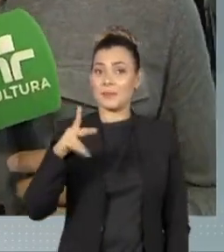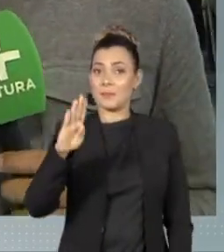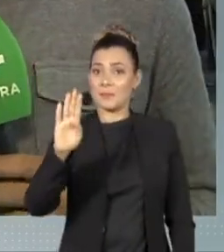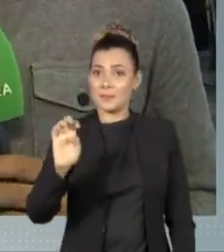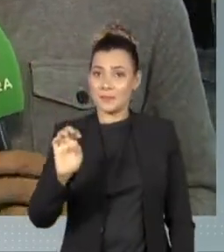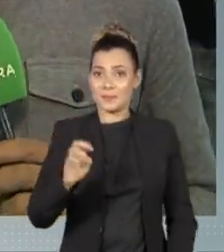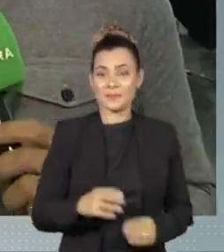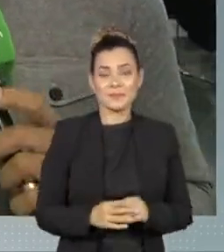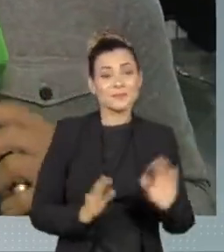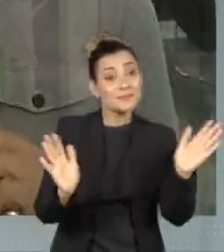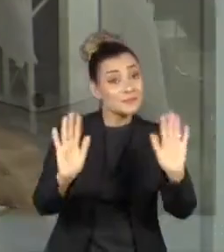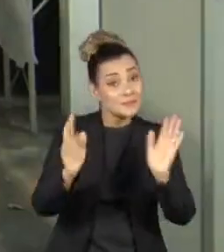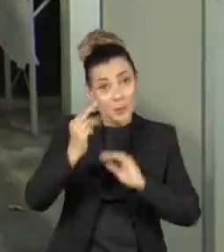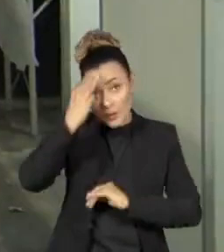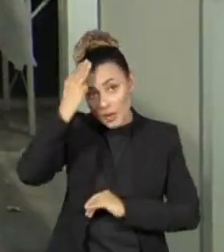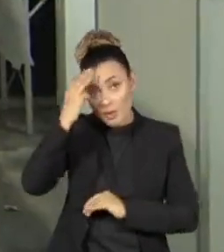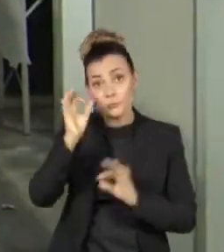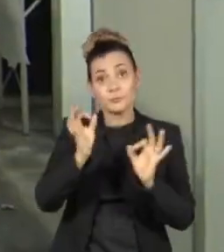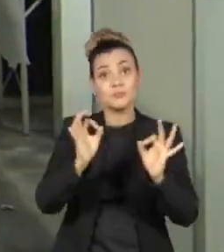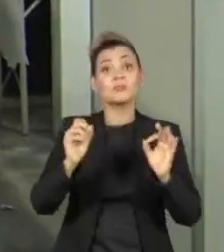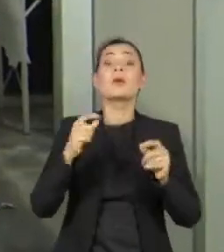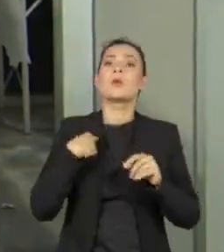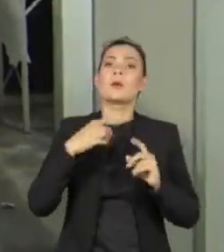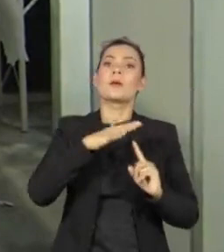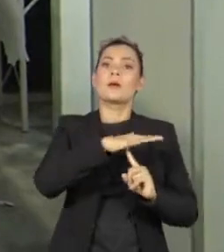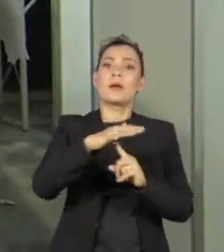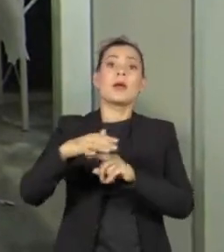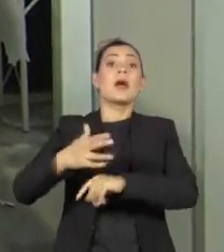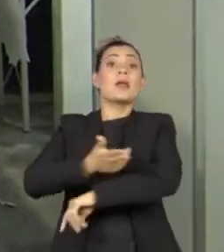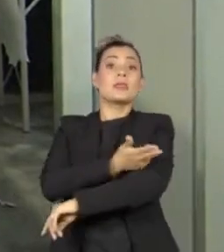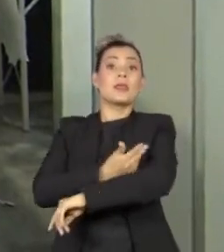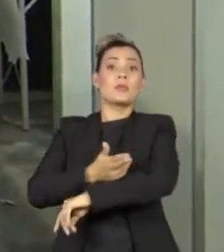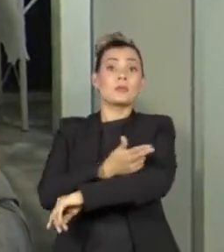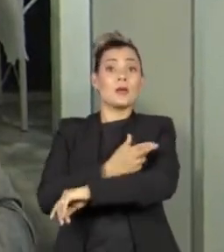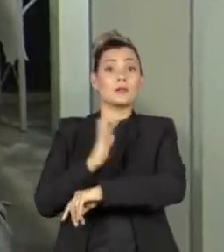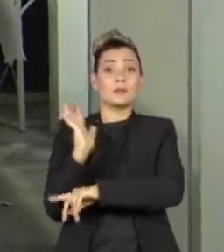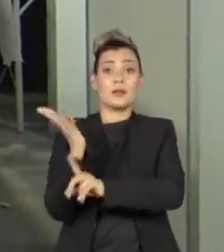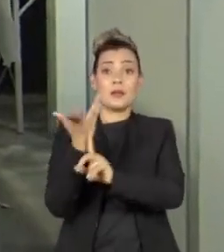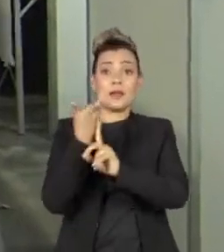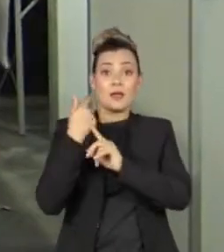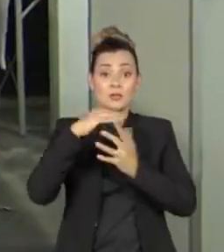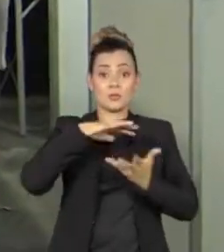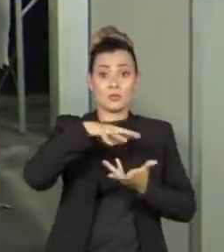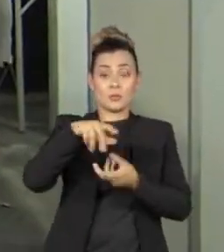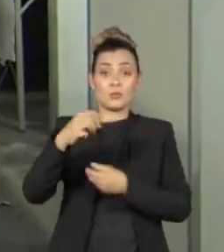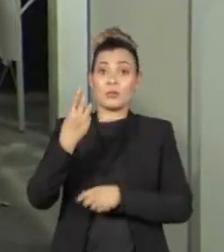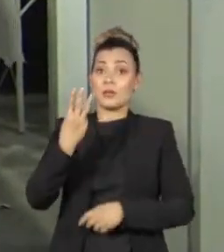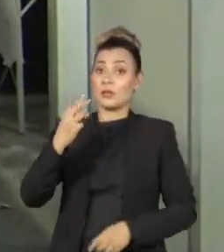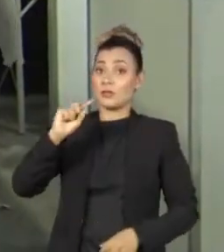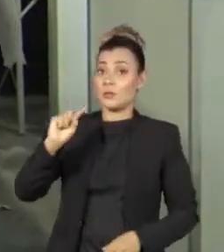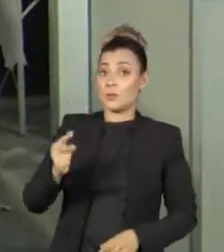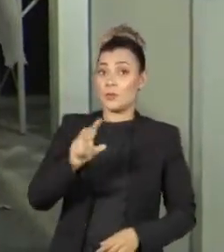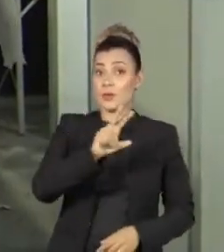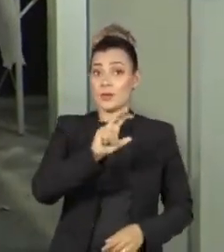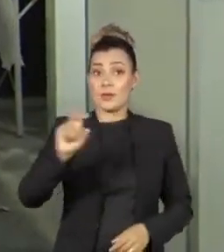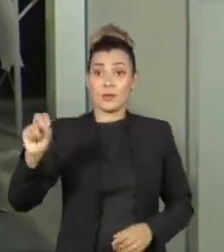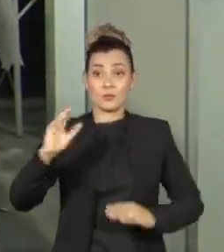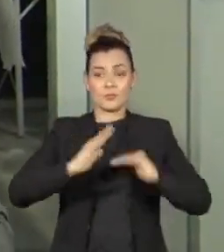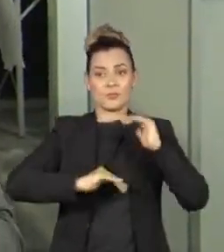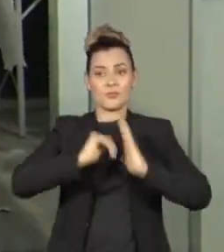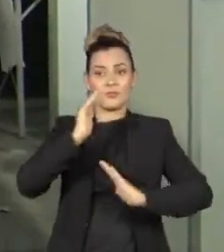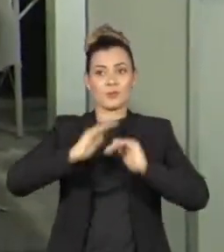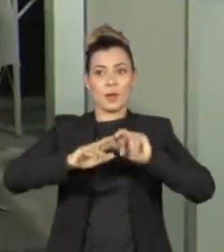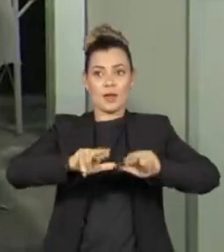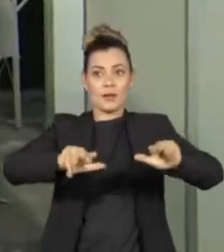Oi, Aldo, boa tarde. Pois é, essa é a maior feira de tatuagem e arte corporal do mundo. São pelo menos 3.500